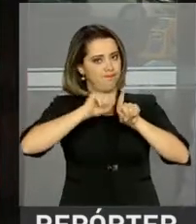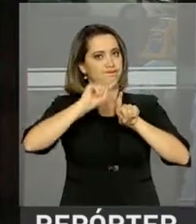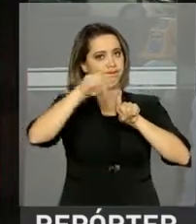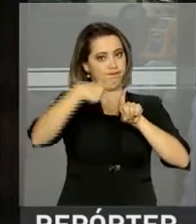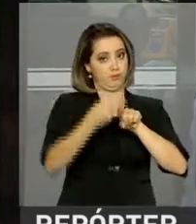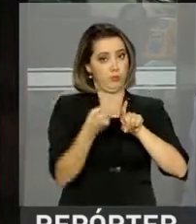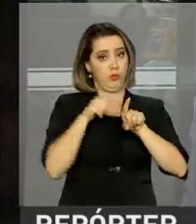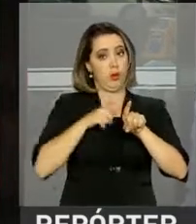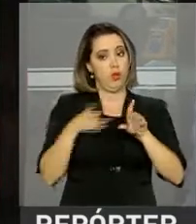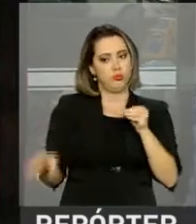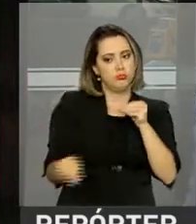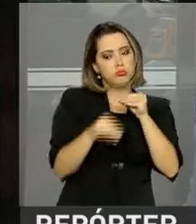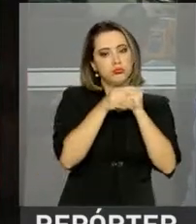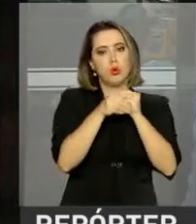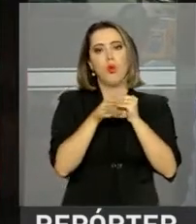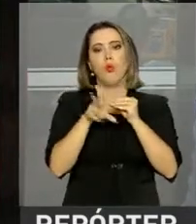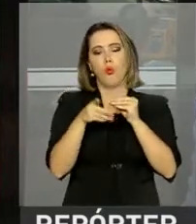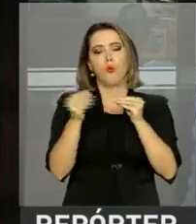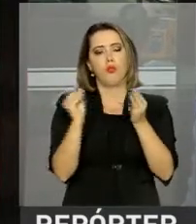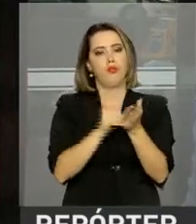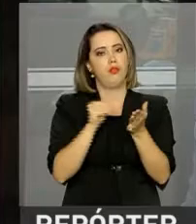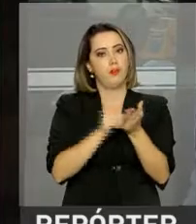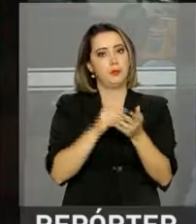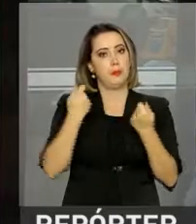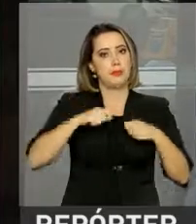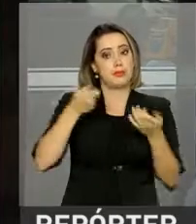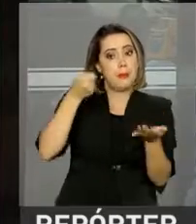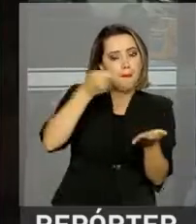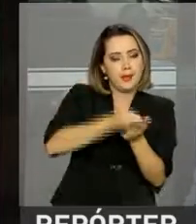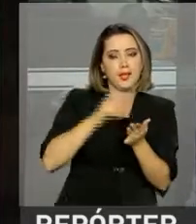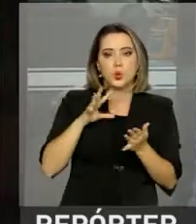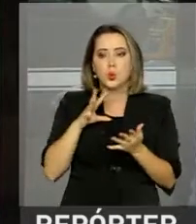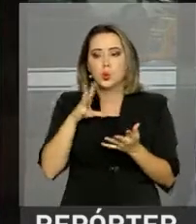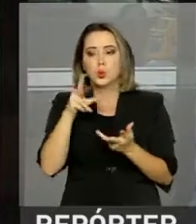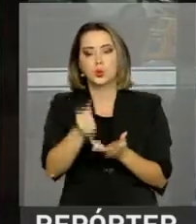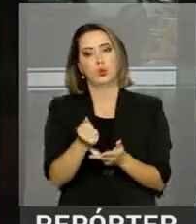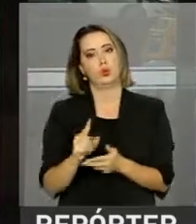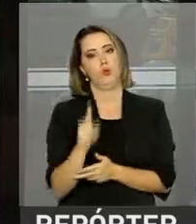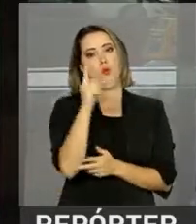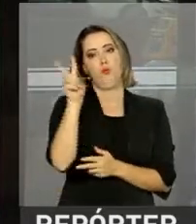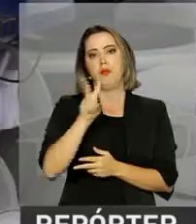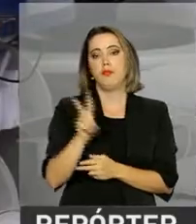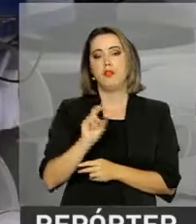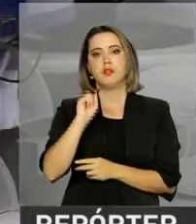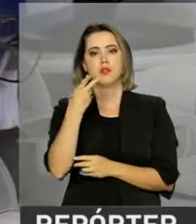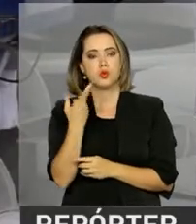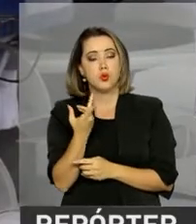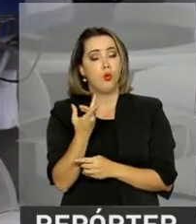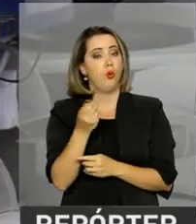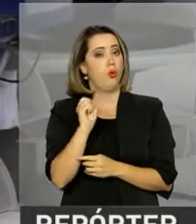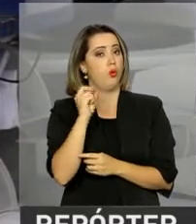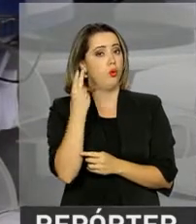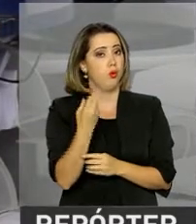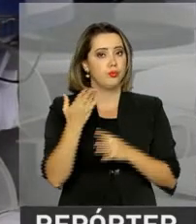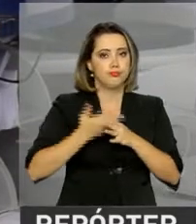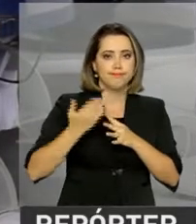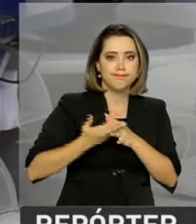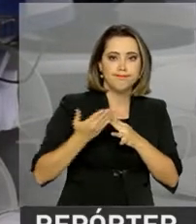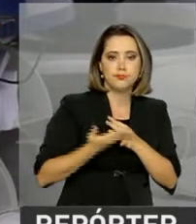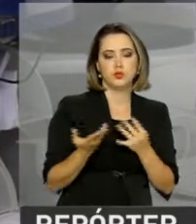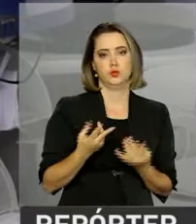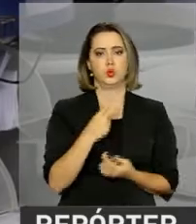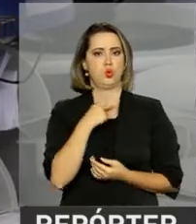vai ser incorporado ao débito e o cliente terá de pagar integralmente à vista ou parcelado como os valores não vão poder mais se